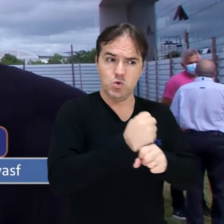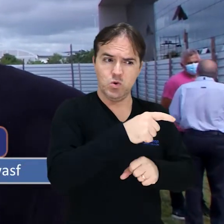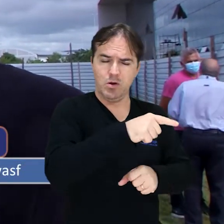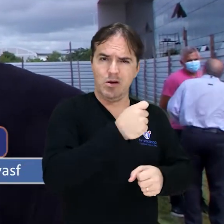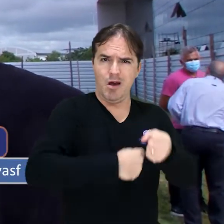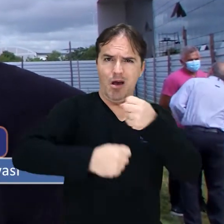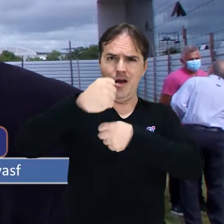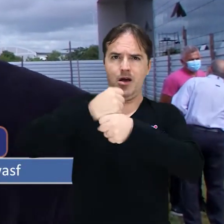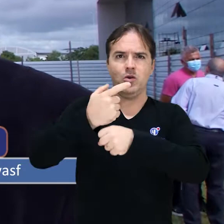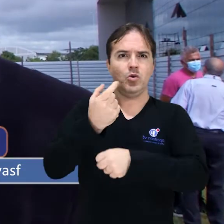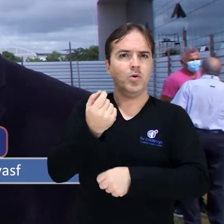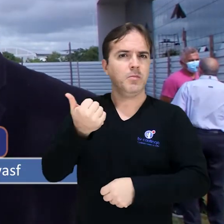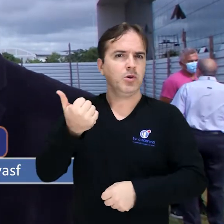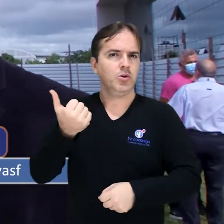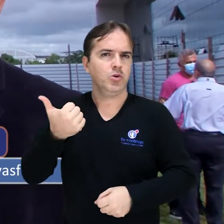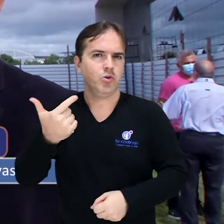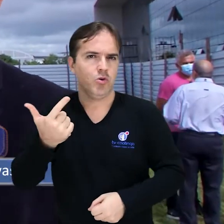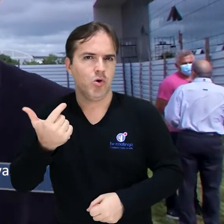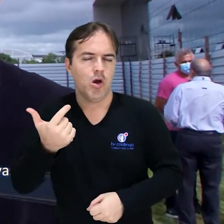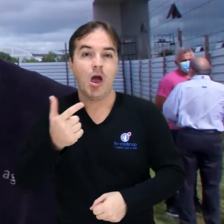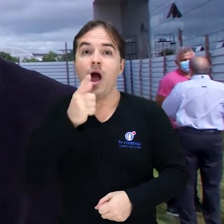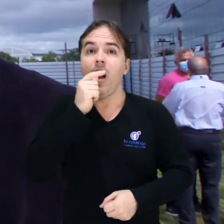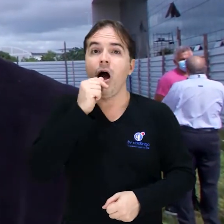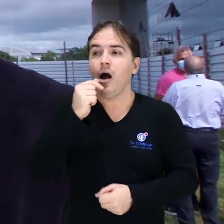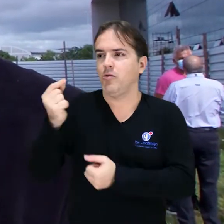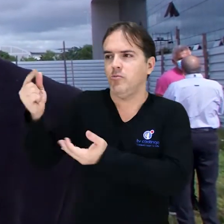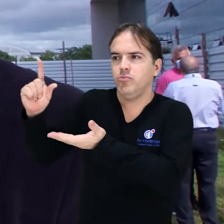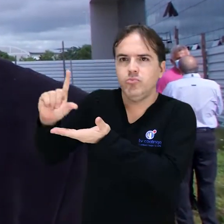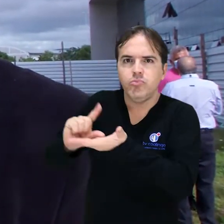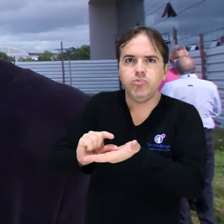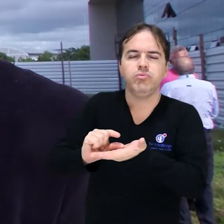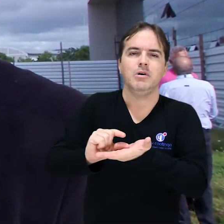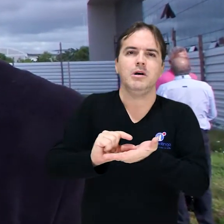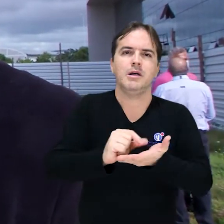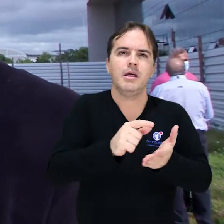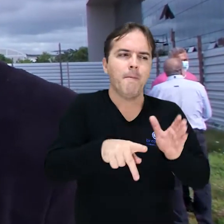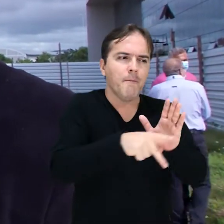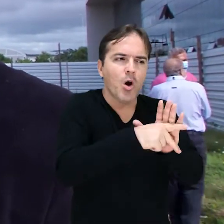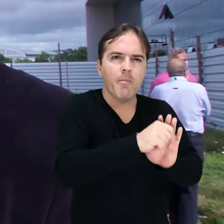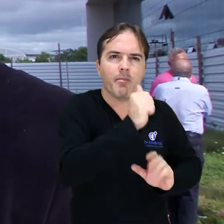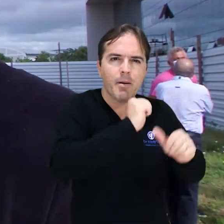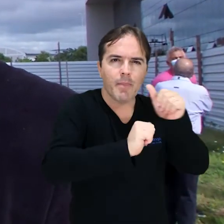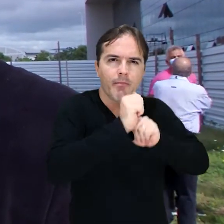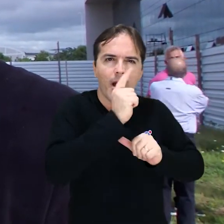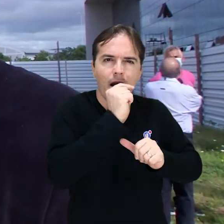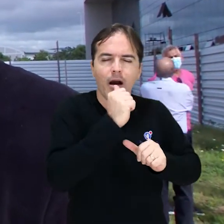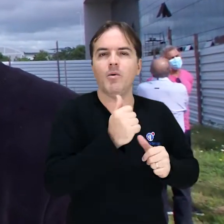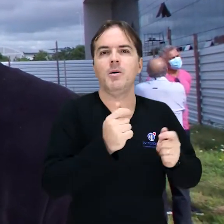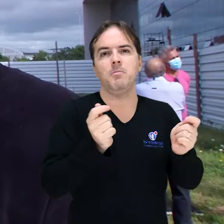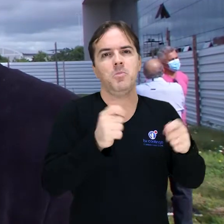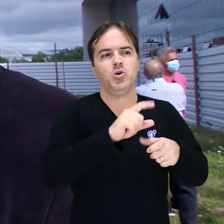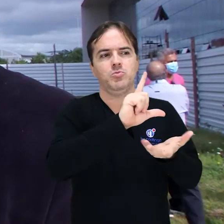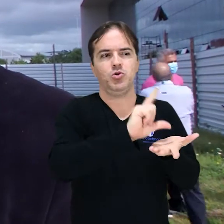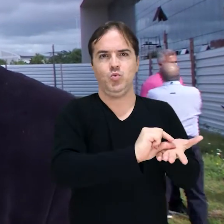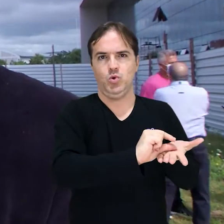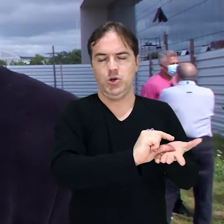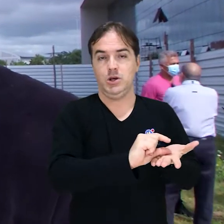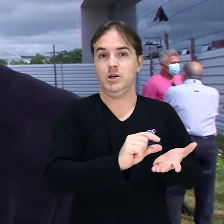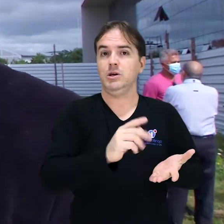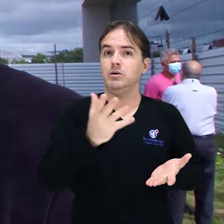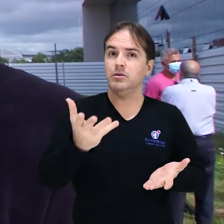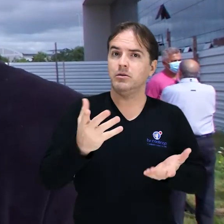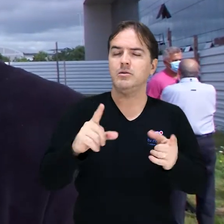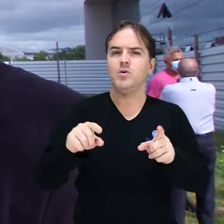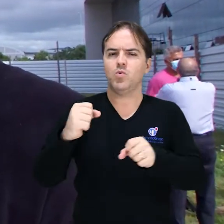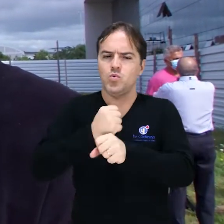desde 2012, hoje o consumo da água aqui, água tratada de Petrolina, ia ser muito menor. Então, com essa